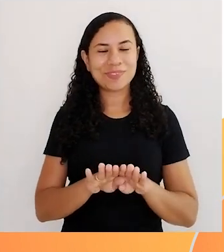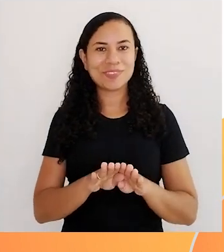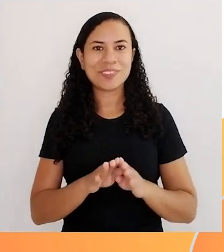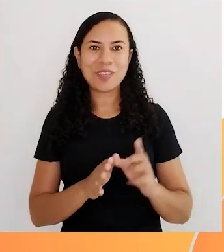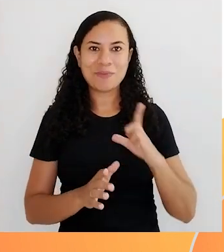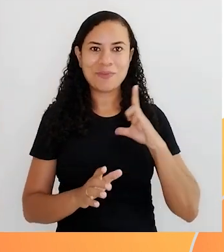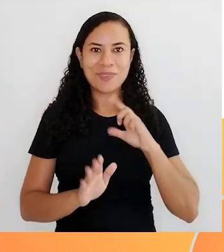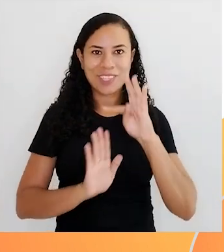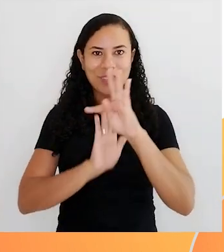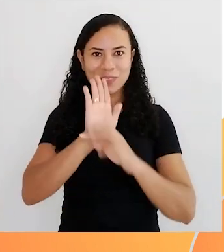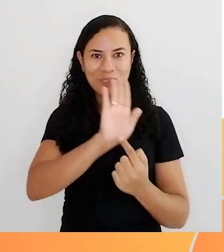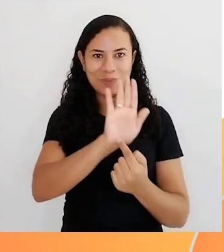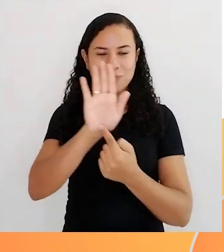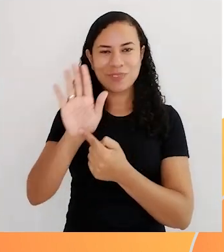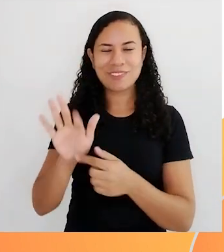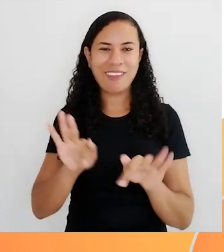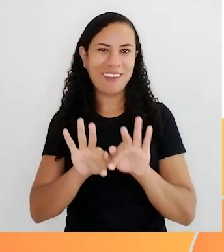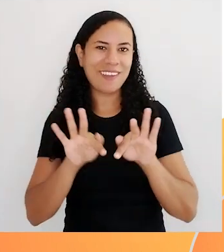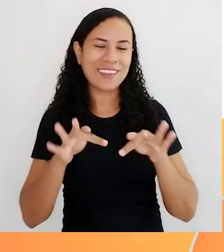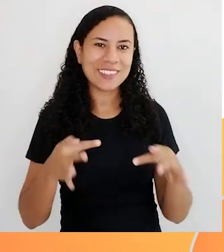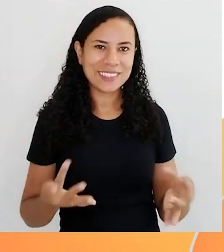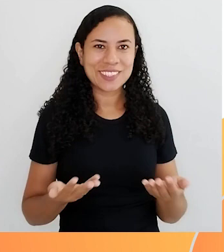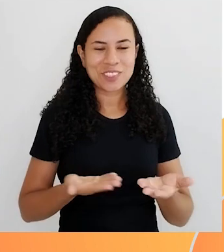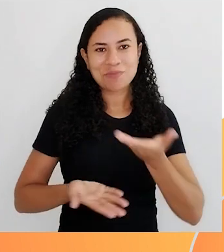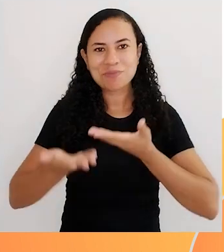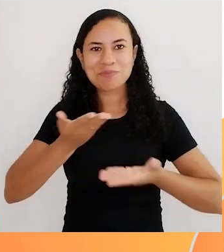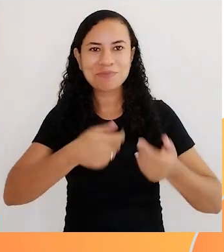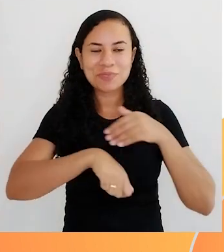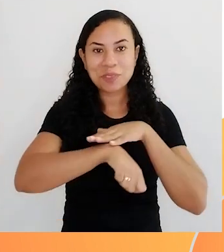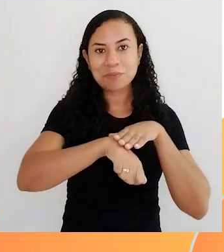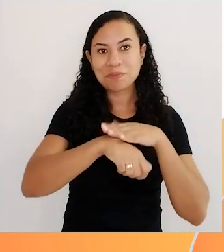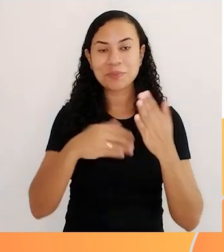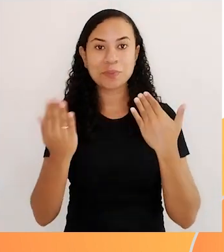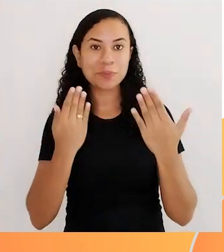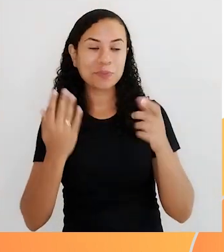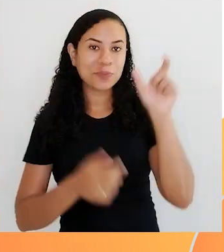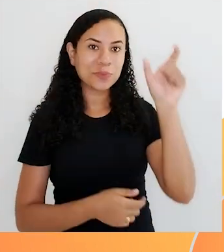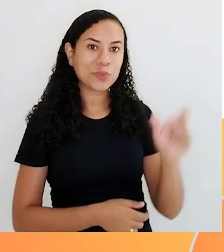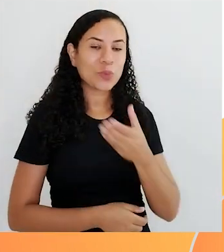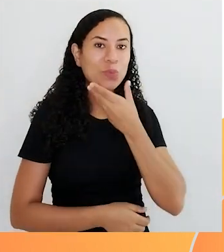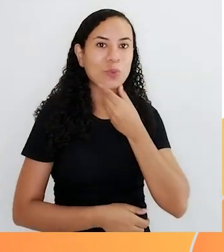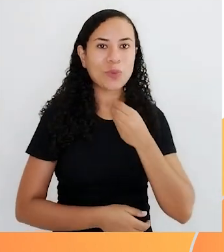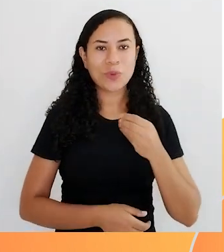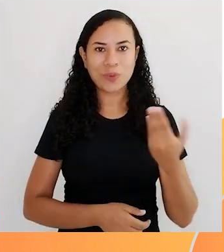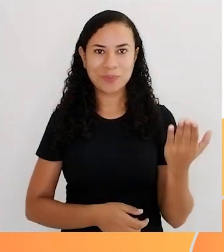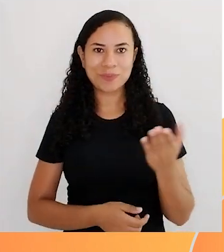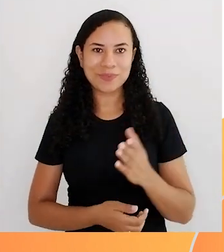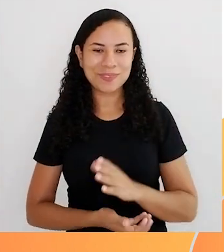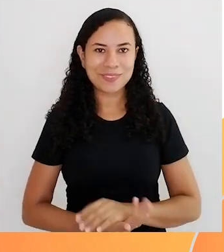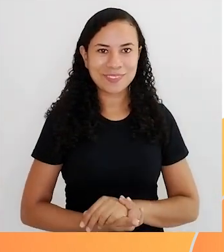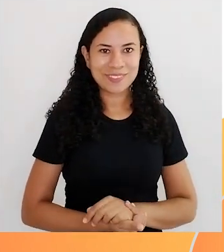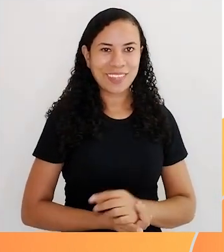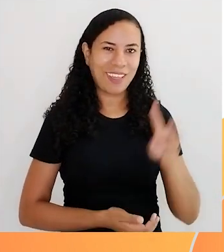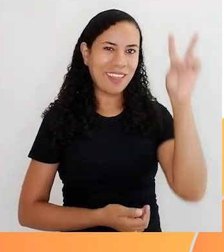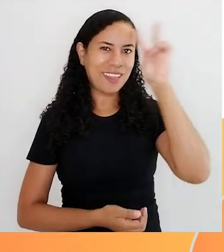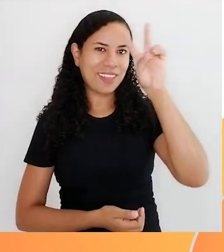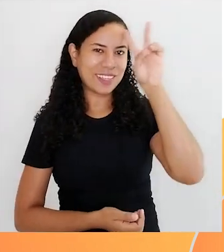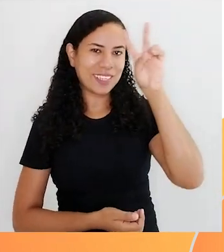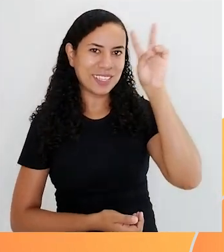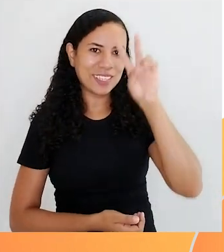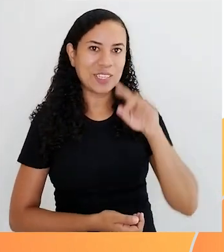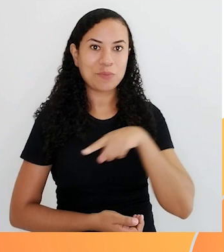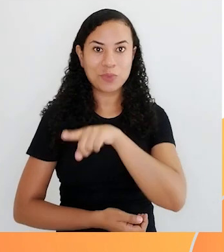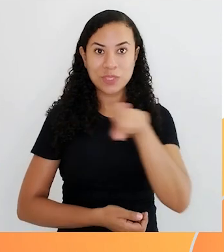mais leve, mais prosaica. É como se ele estivesse falando diretamente com você. Relembrando que seus amigos